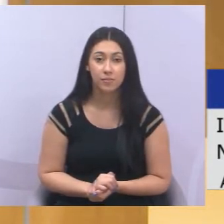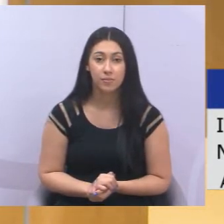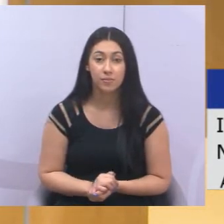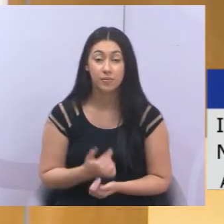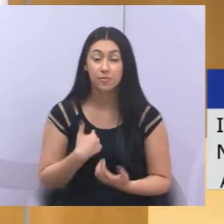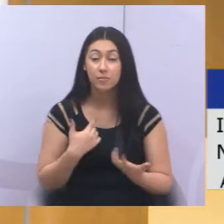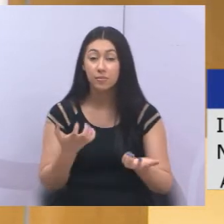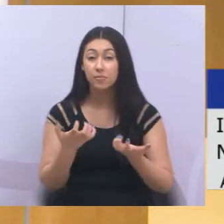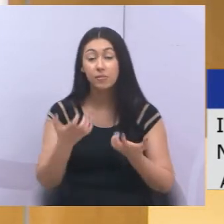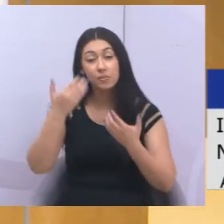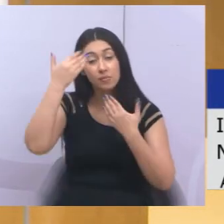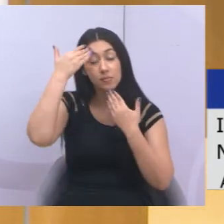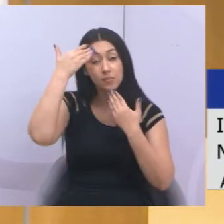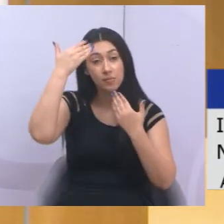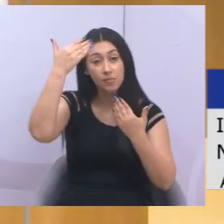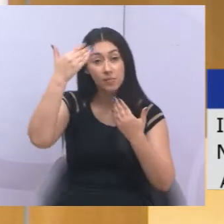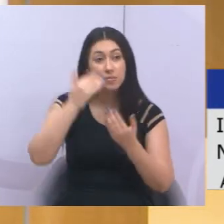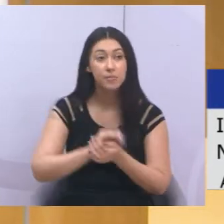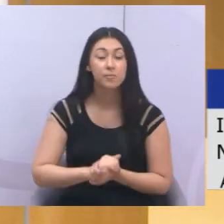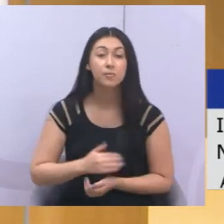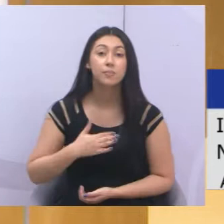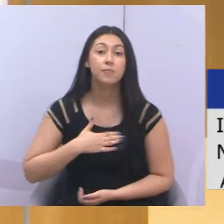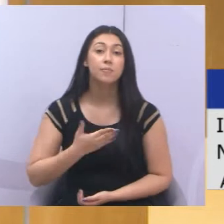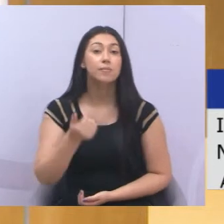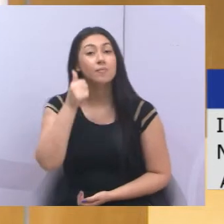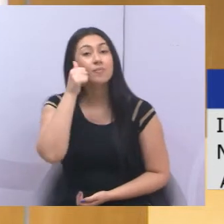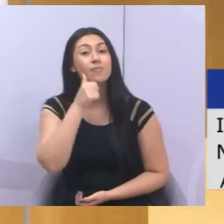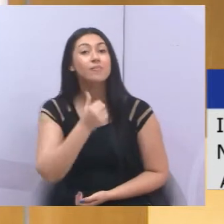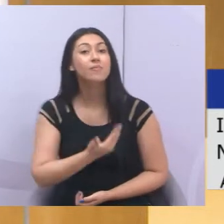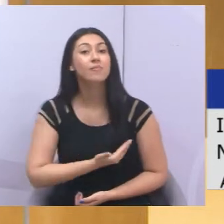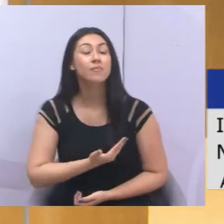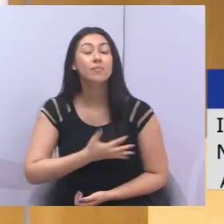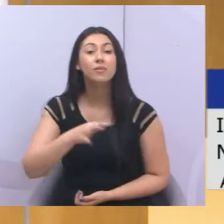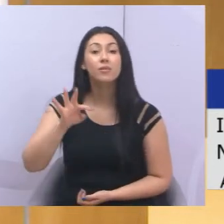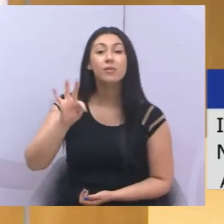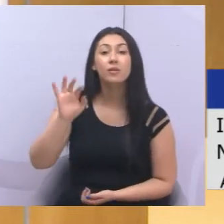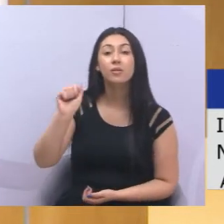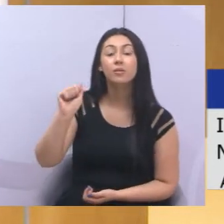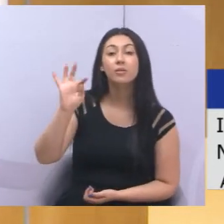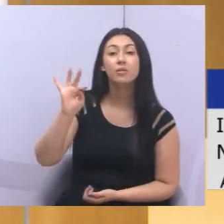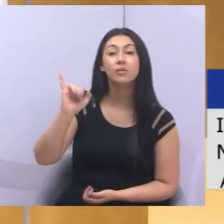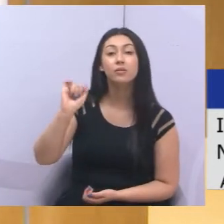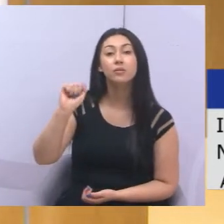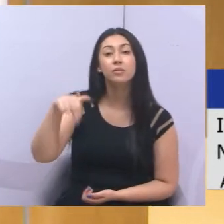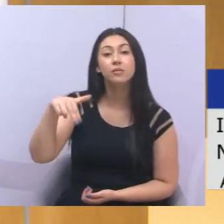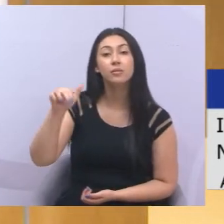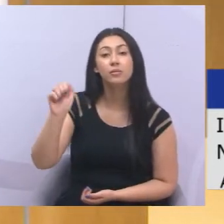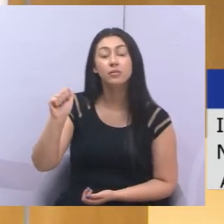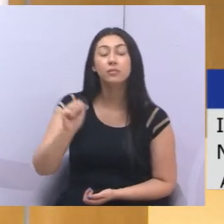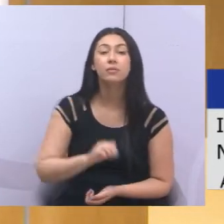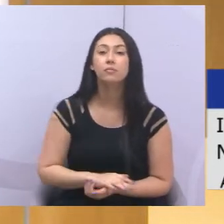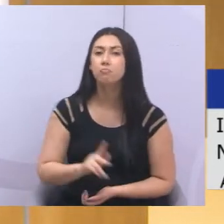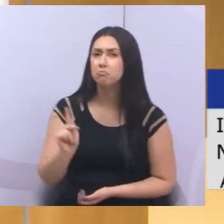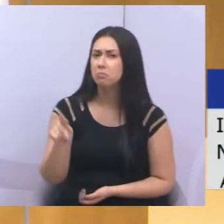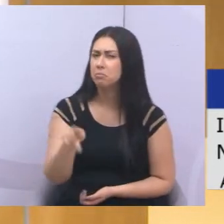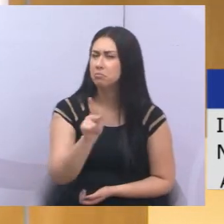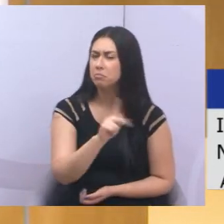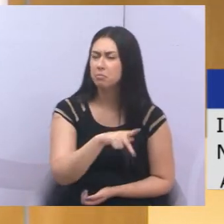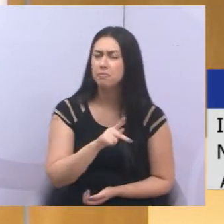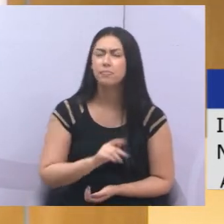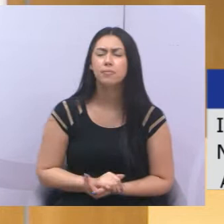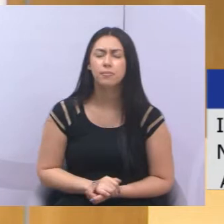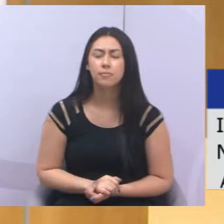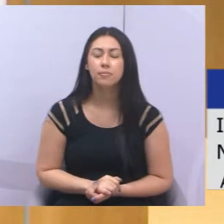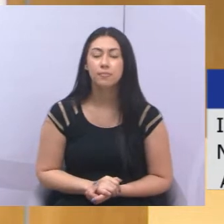Eu quero fazer um agradecimento aqui à minha amiga Tatiana Mendonça, pedagoga,